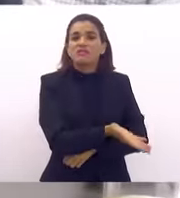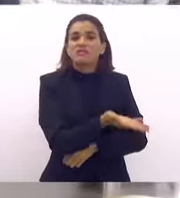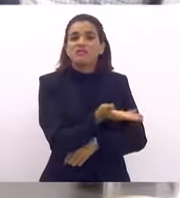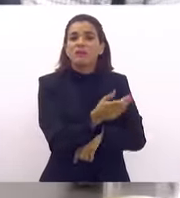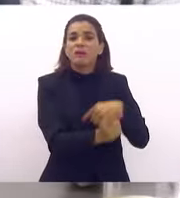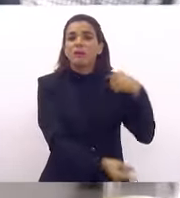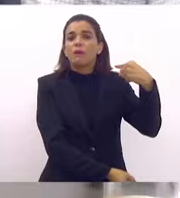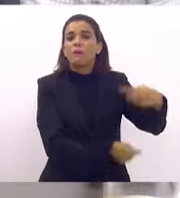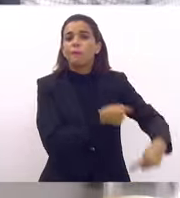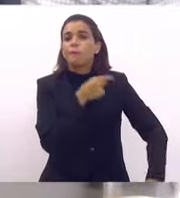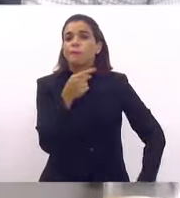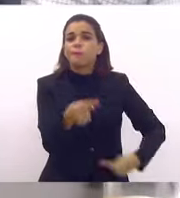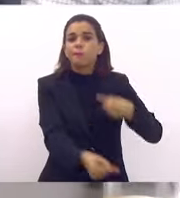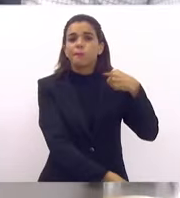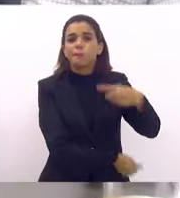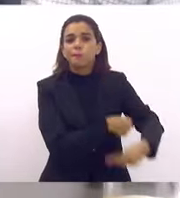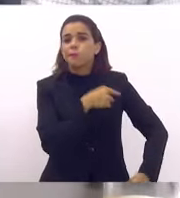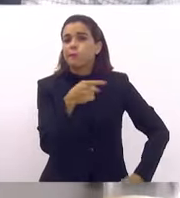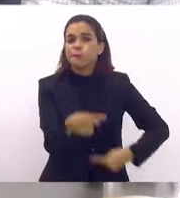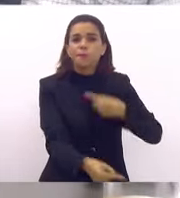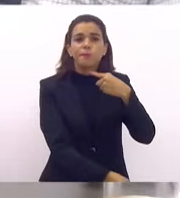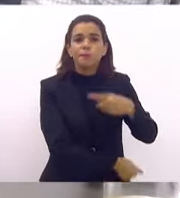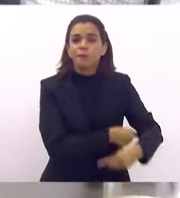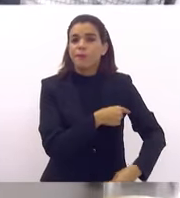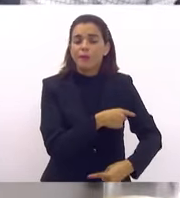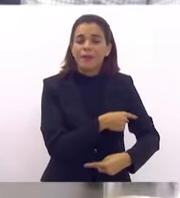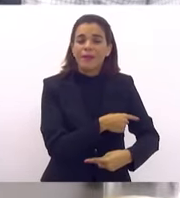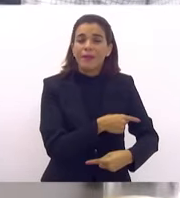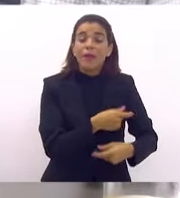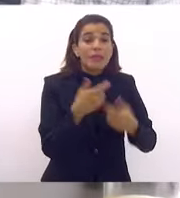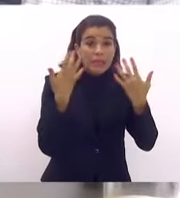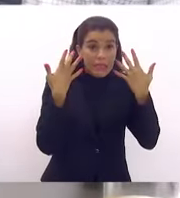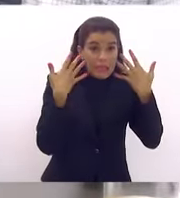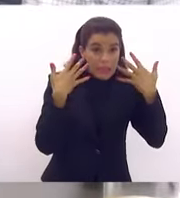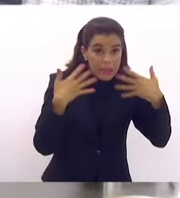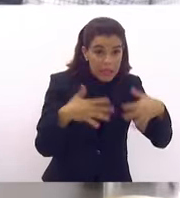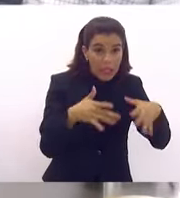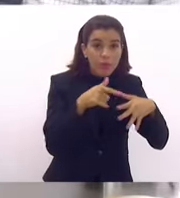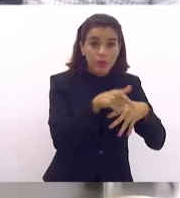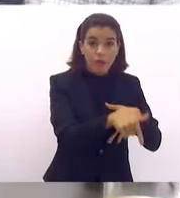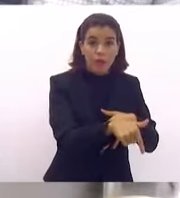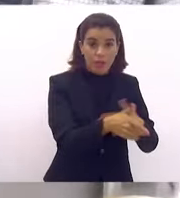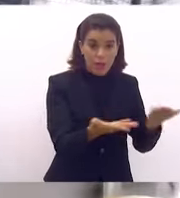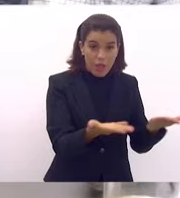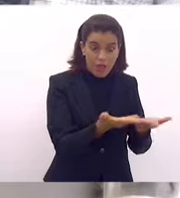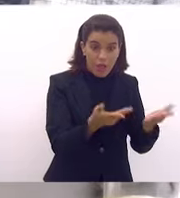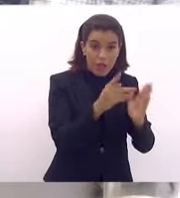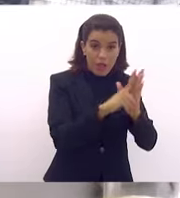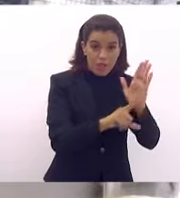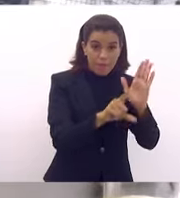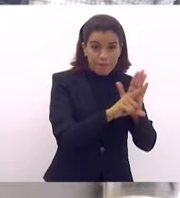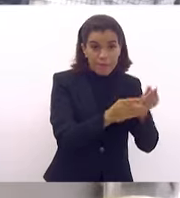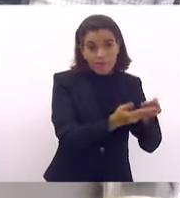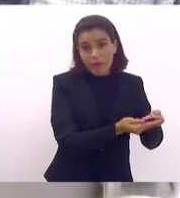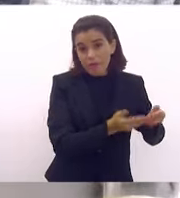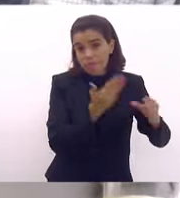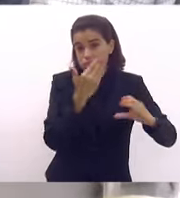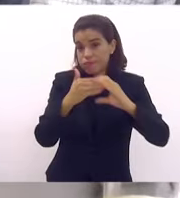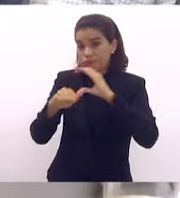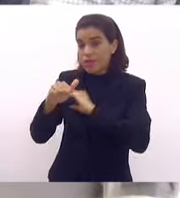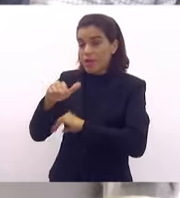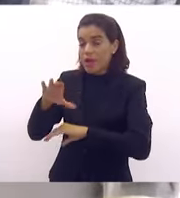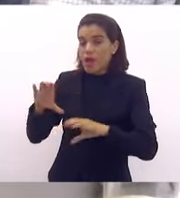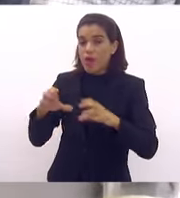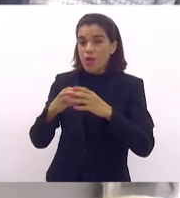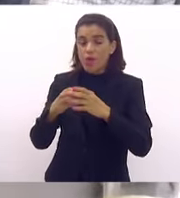ficar. Como vai chegar na Comissão de Meio Ambiente? A proposta que eu faço para a deputada Célia, para a Vossa Excelência, assuma esse